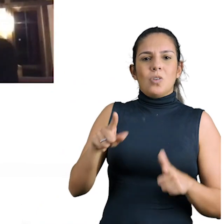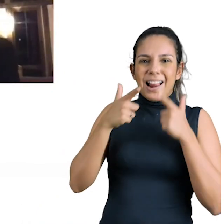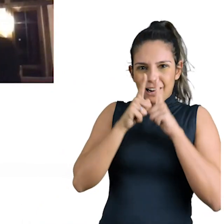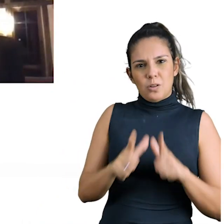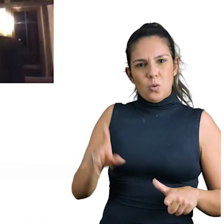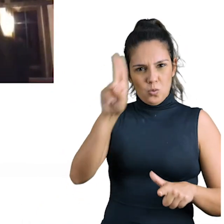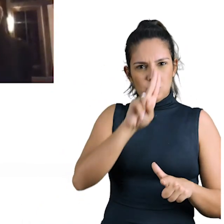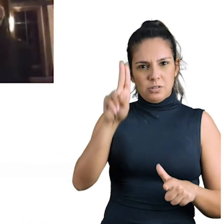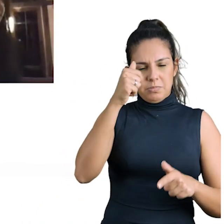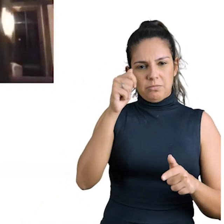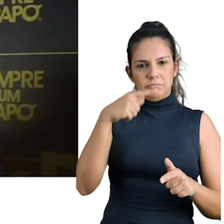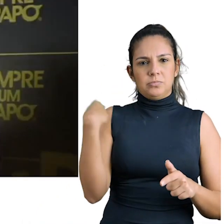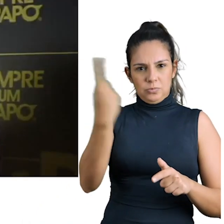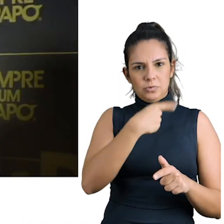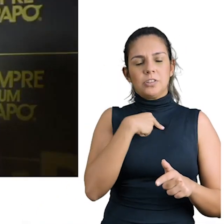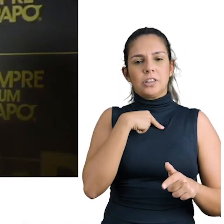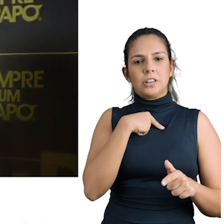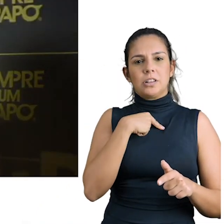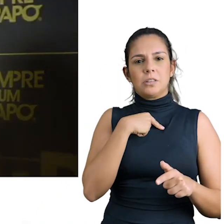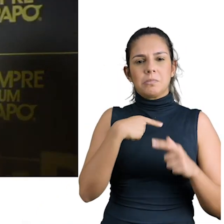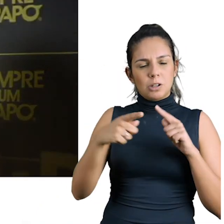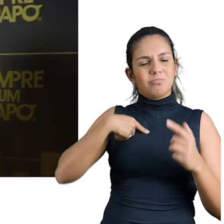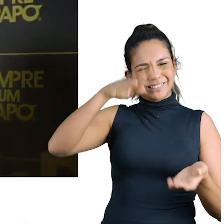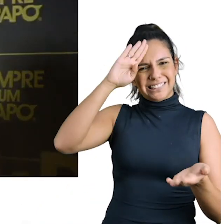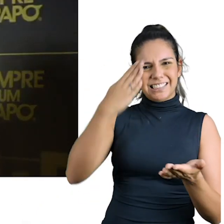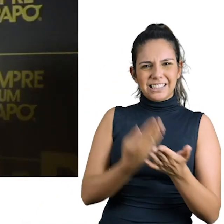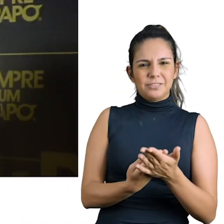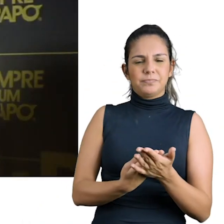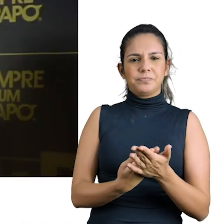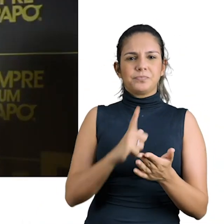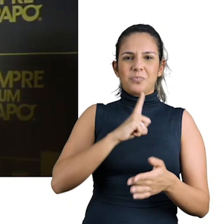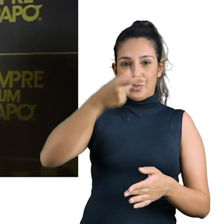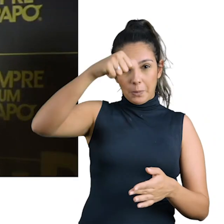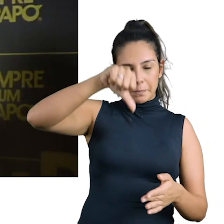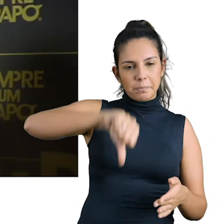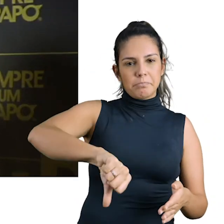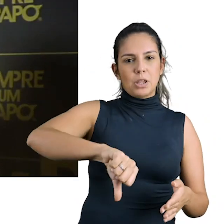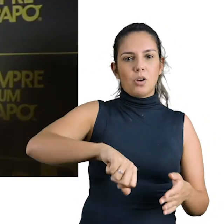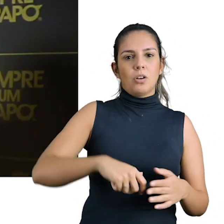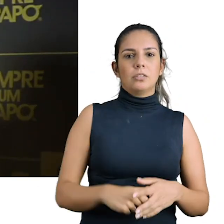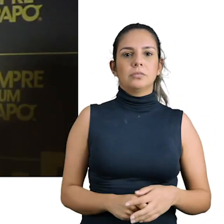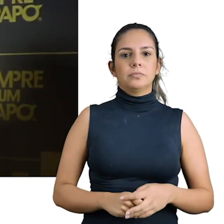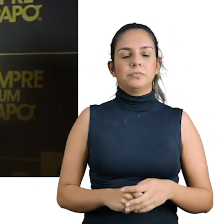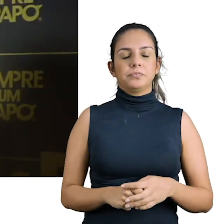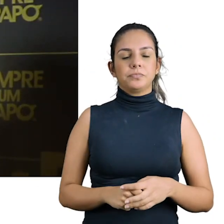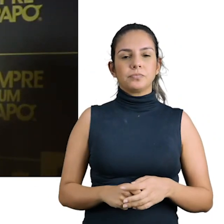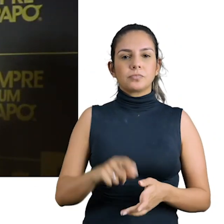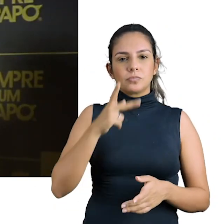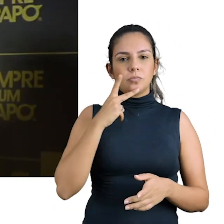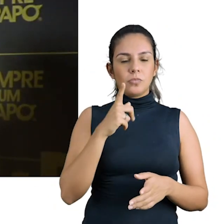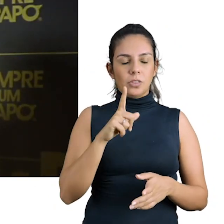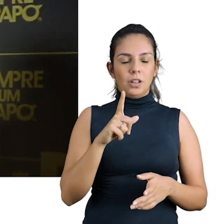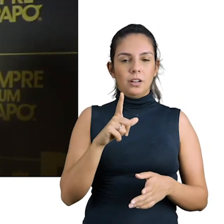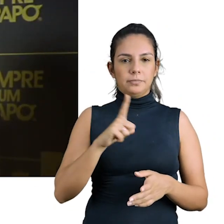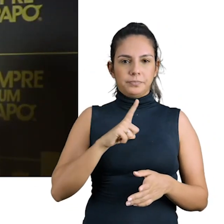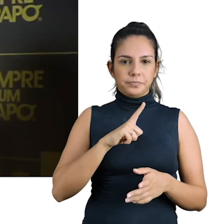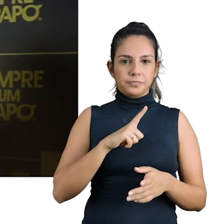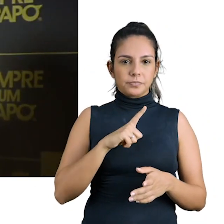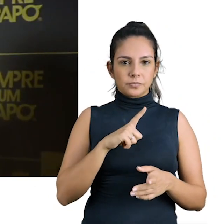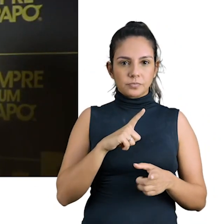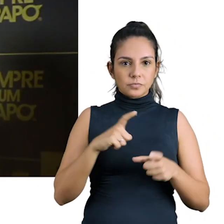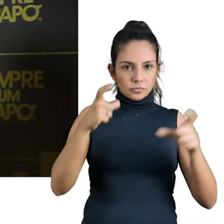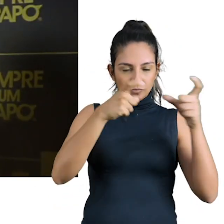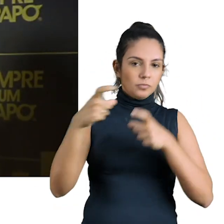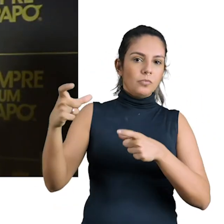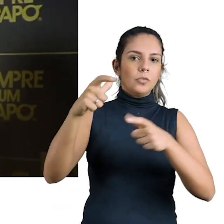não precisamos entrar muito nisso. Mas eu acredito que tem uma coisa pior um pouquinho. Você estava falando sobre a permissividade nos